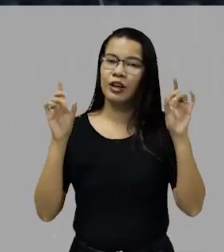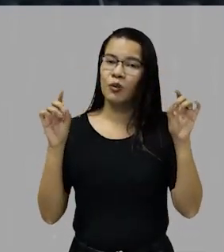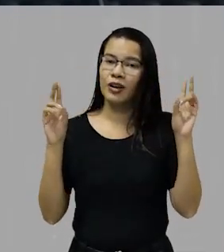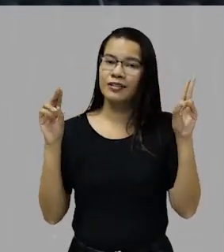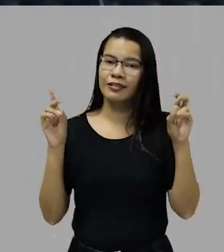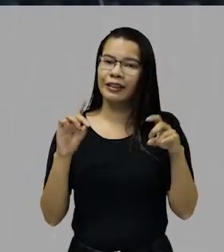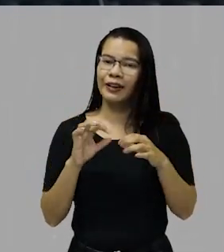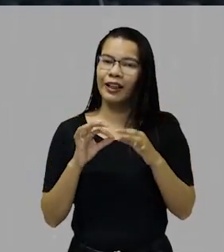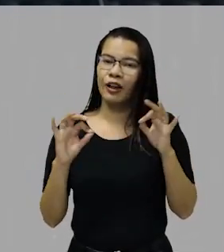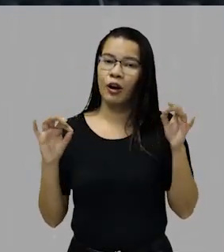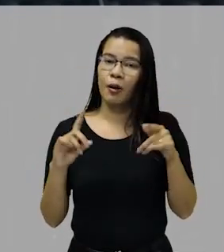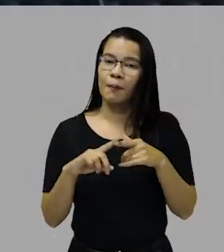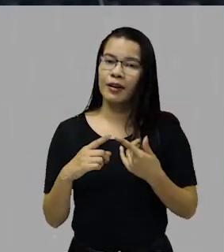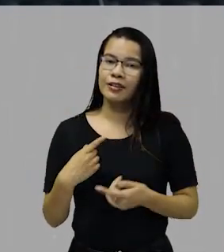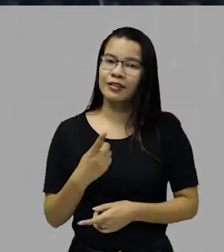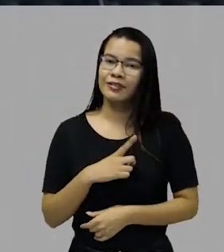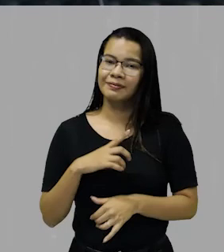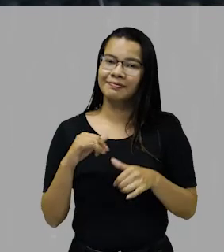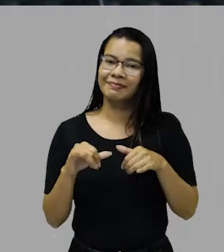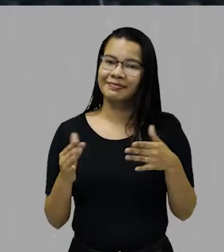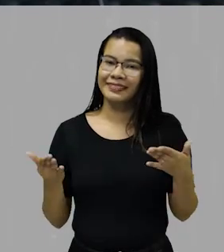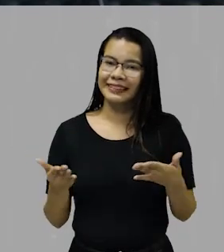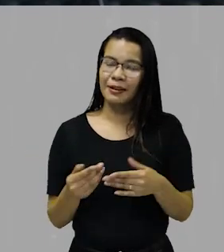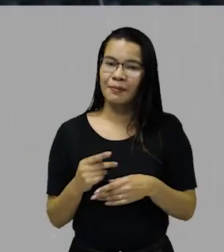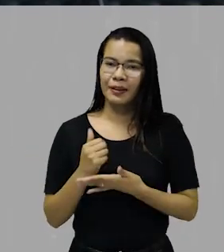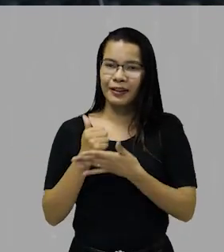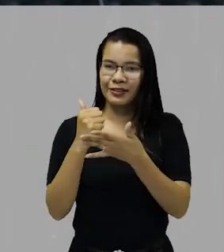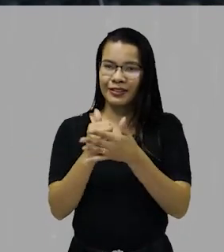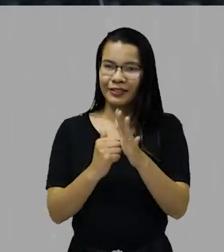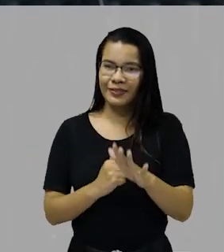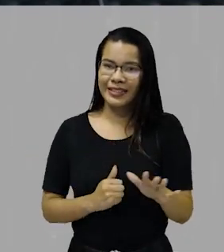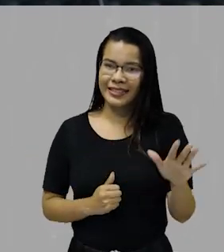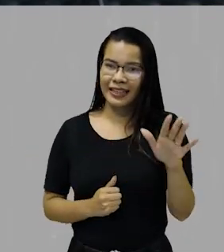tão longo, mas a gente ficou aqui para contribuir com